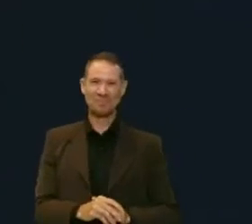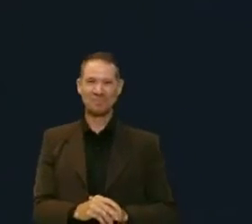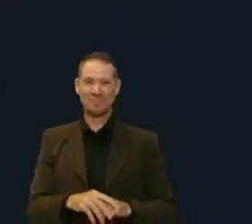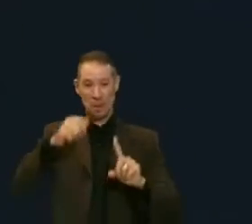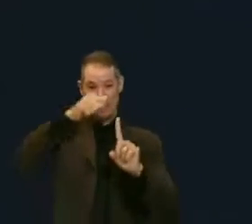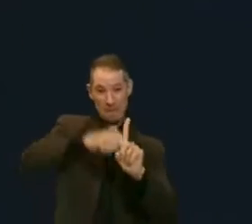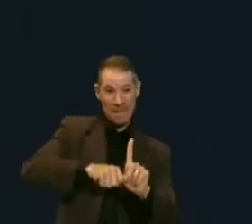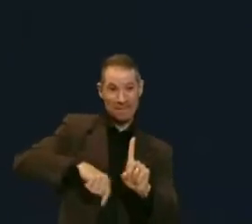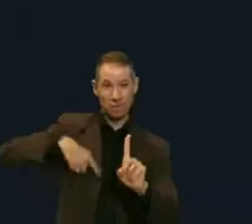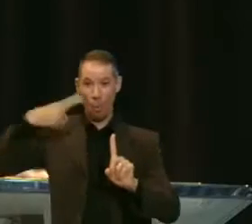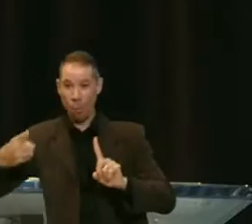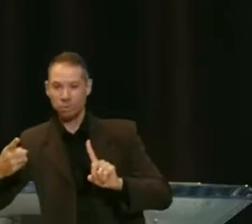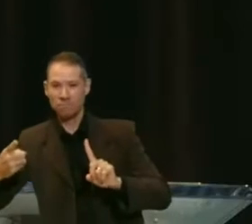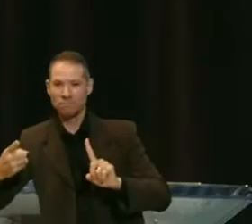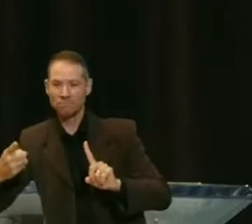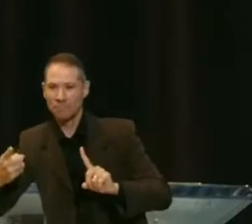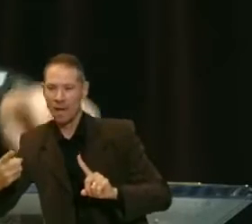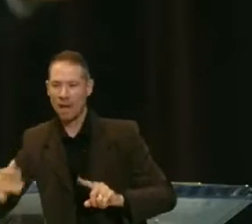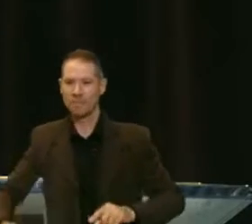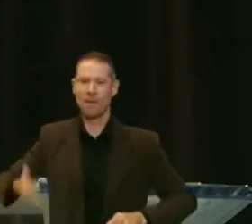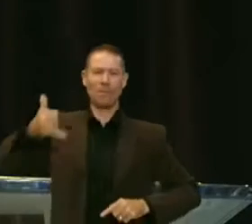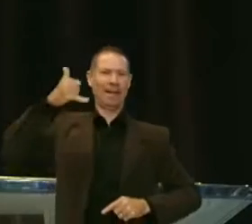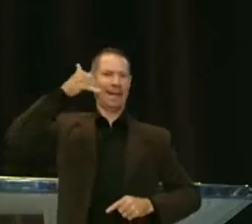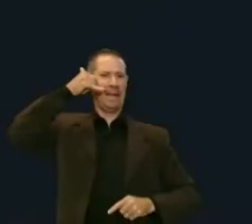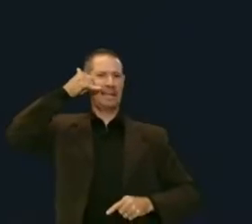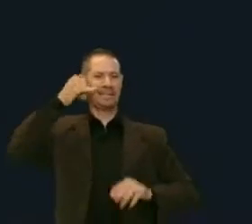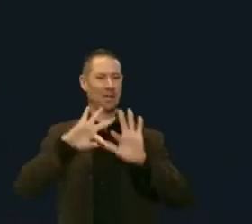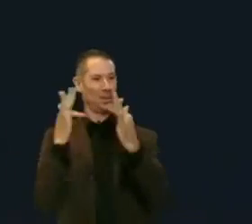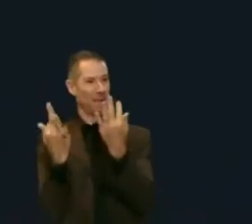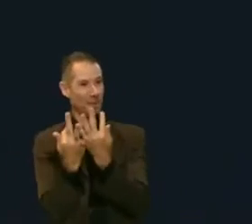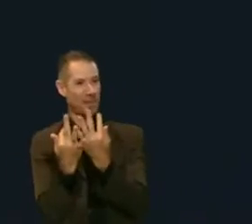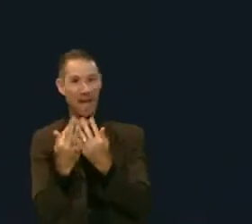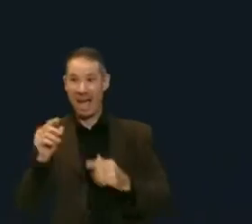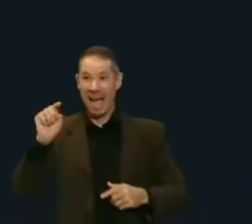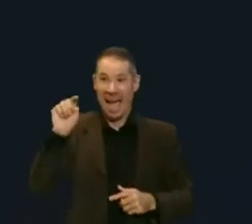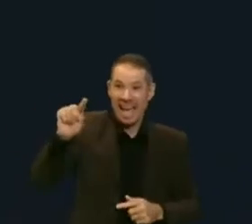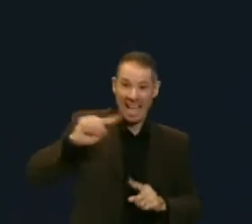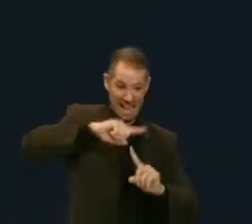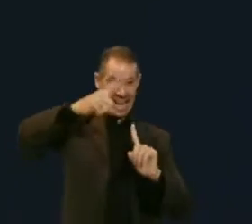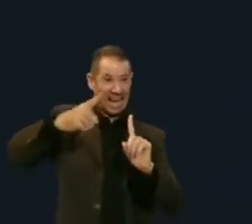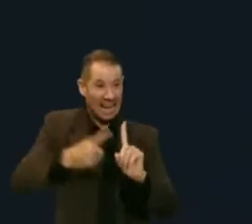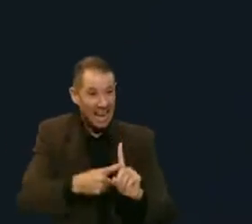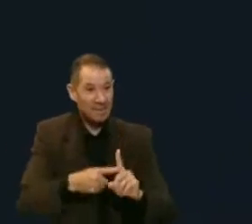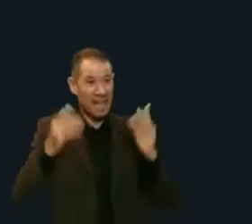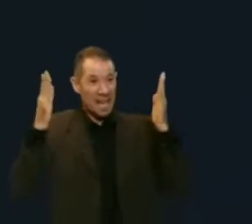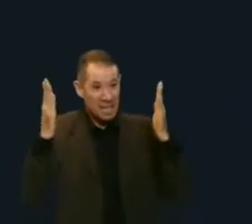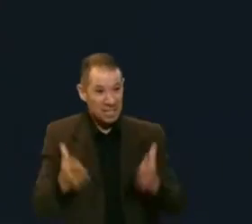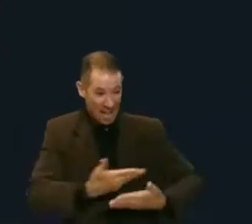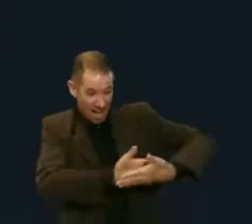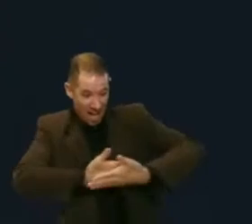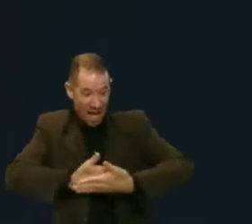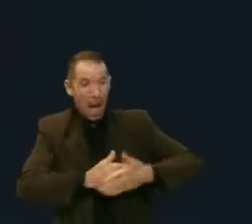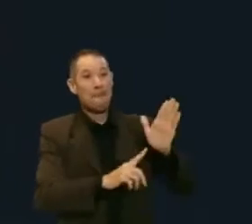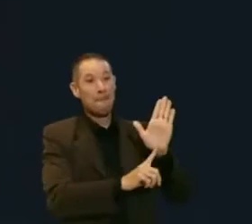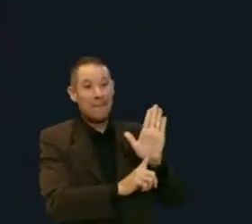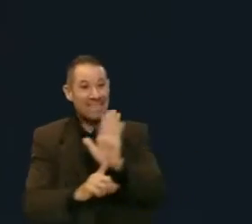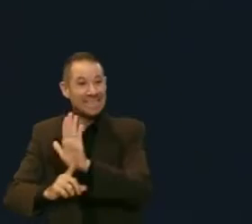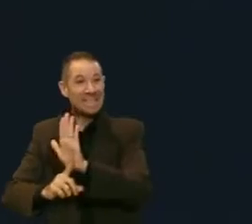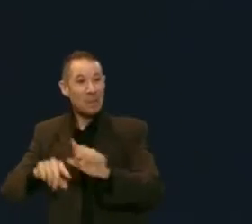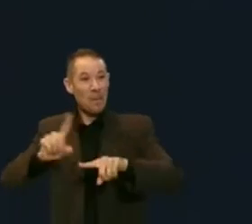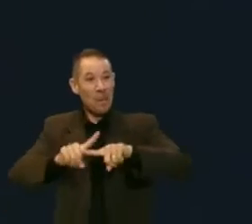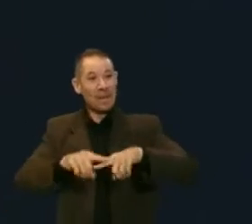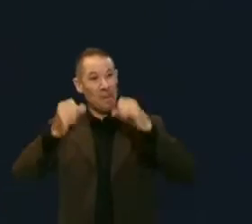mês seguinte eu recebi a ligação da família: Amaro está grávida. Já apresentei o neném nesta igreja, porque